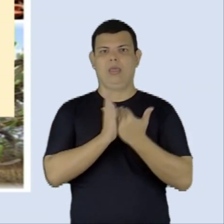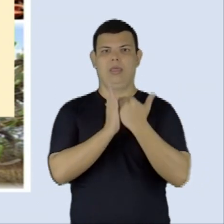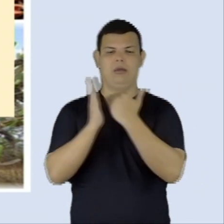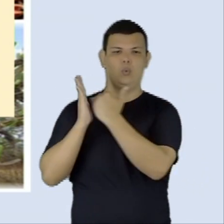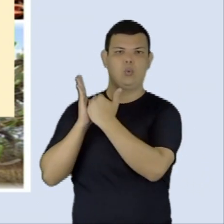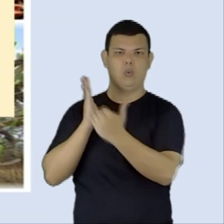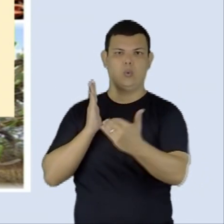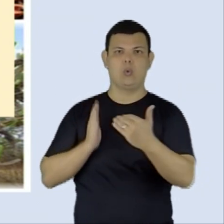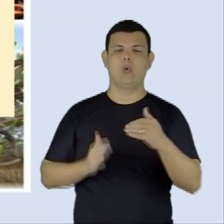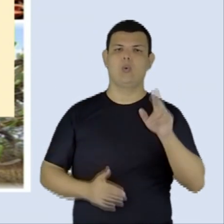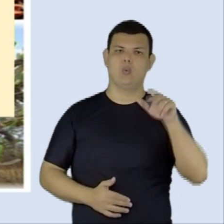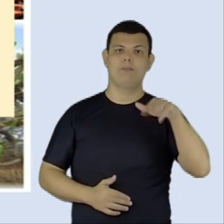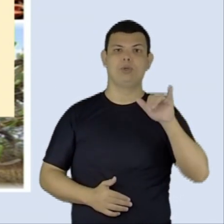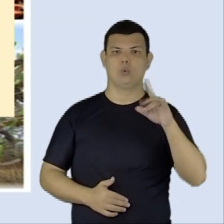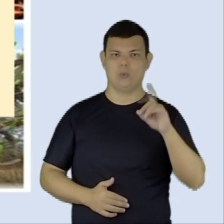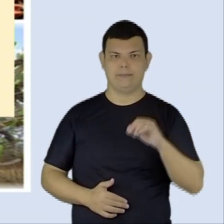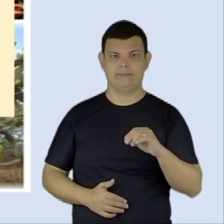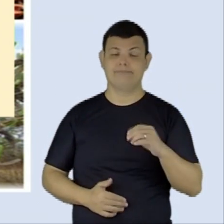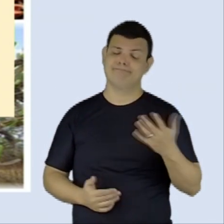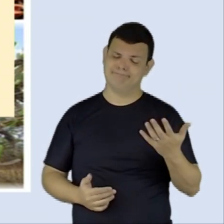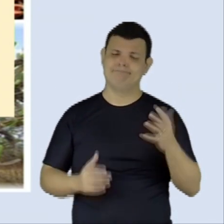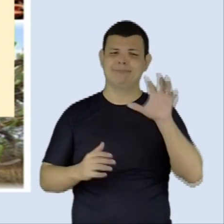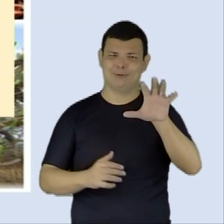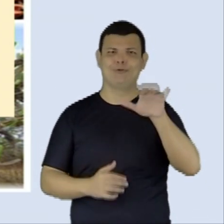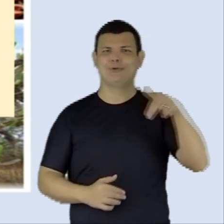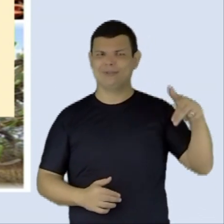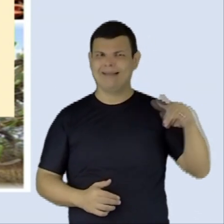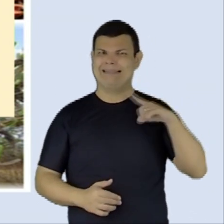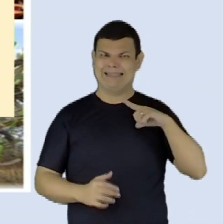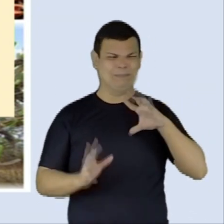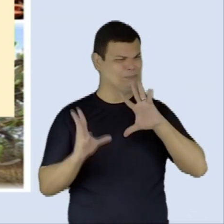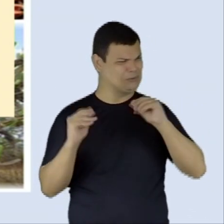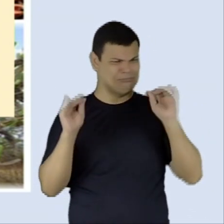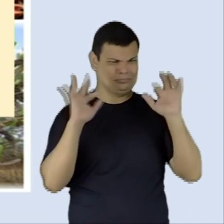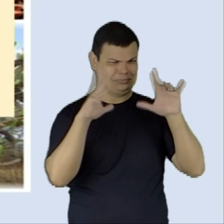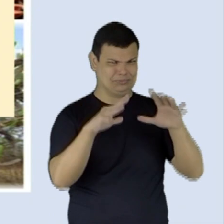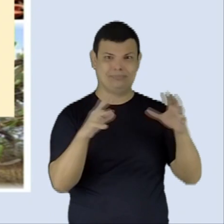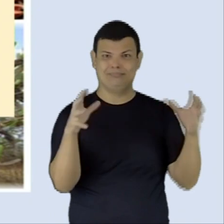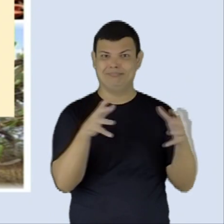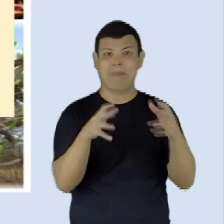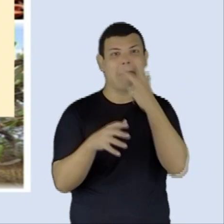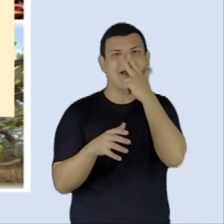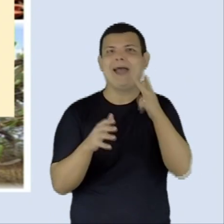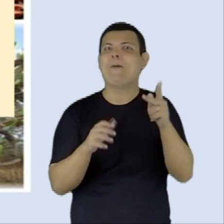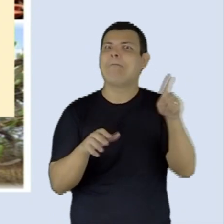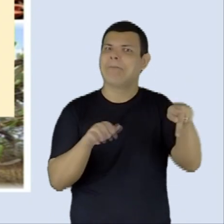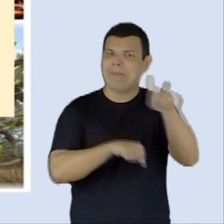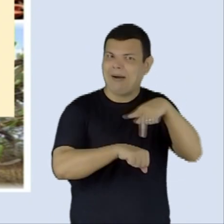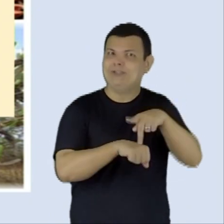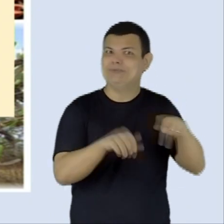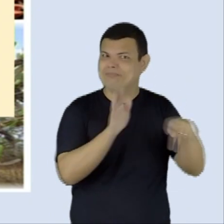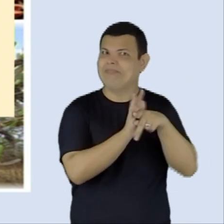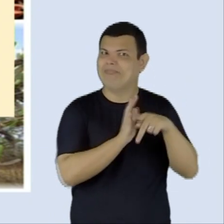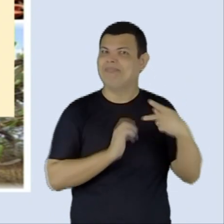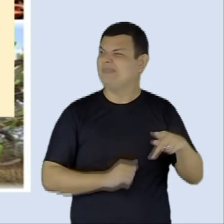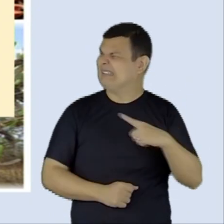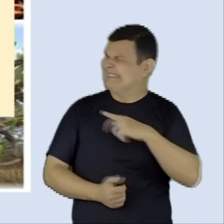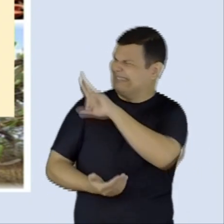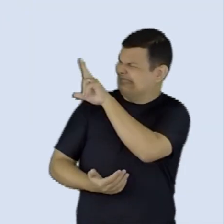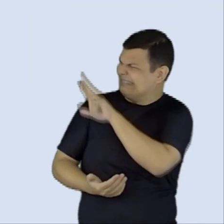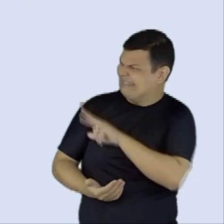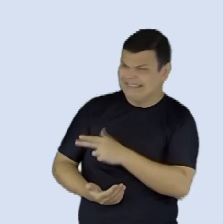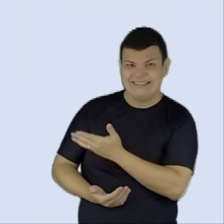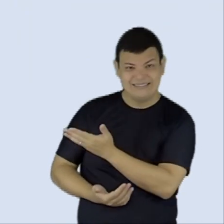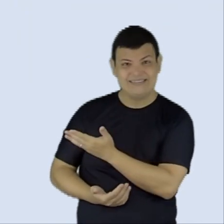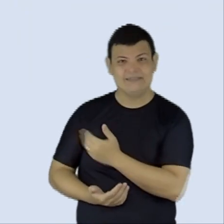pode dizer que o Nordeste é praticamente pensando em um país. Gente, olha quantos climas tem uma só região do nosso